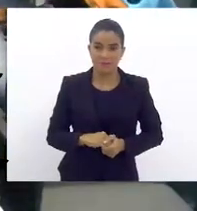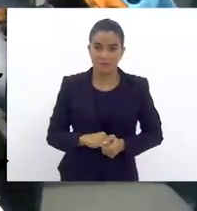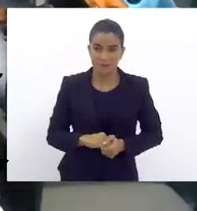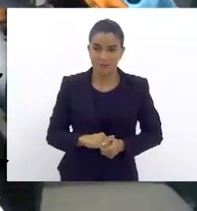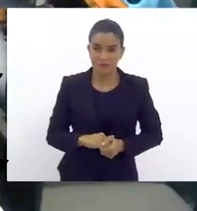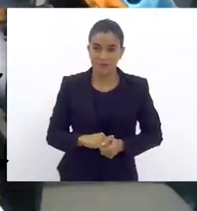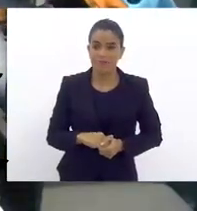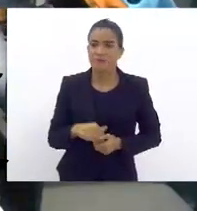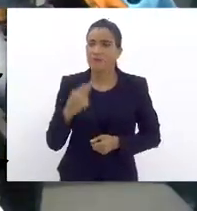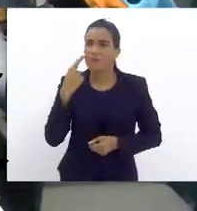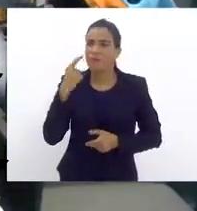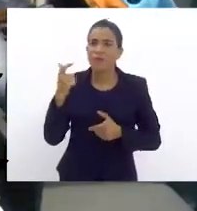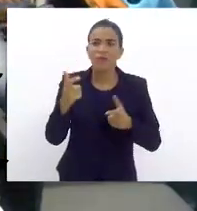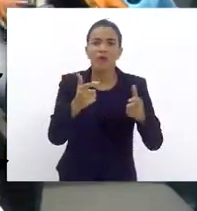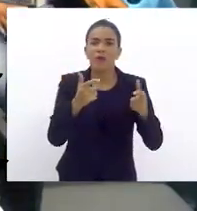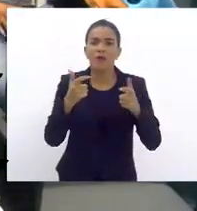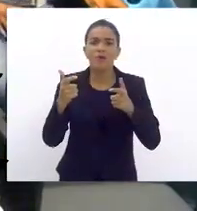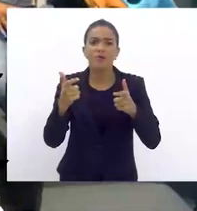cadê cadê